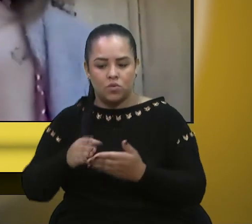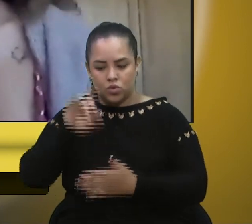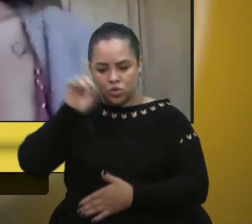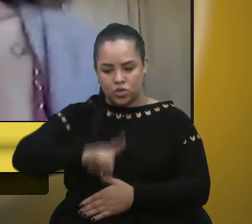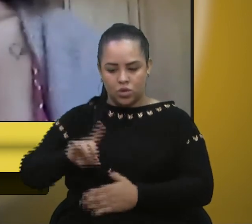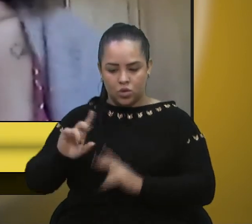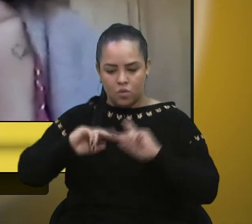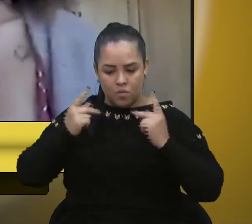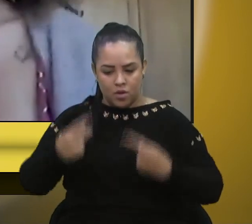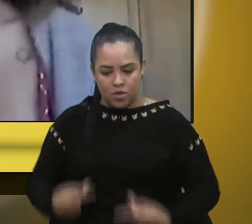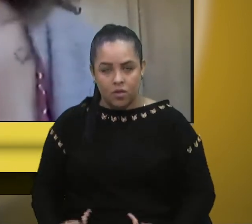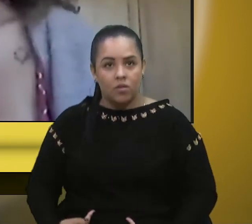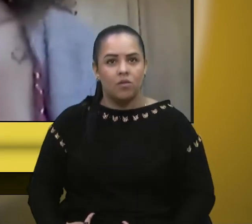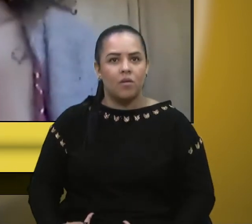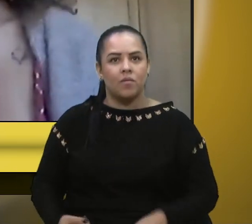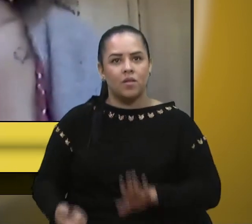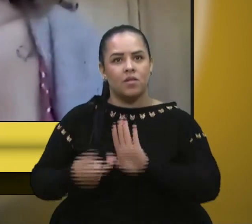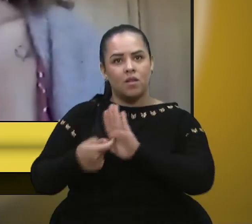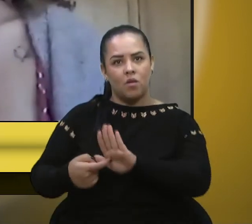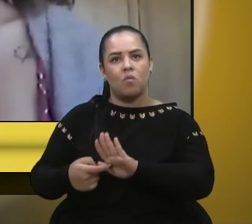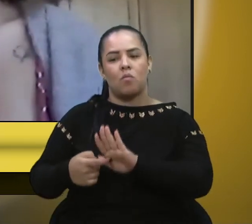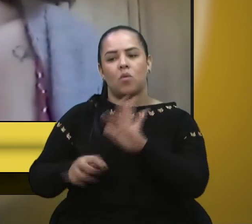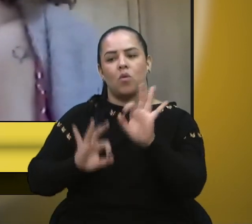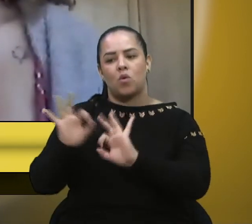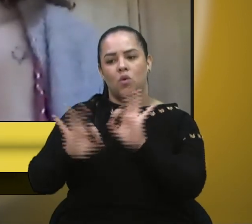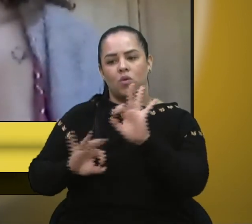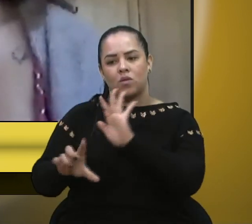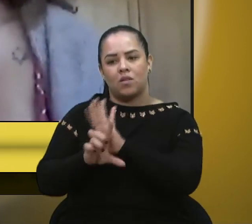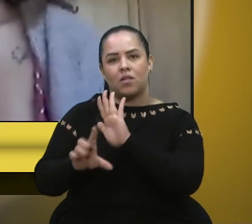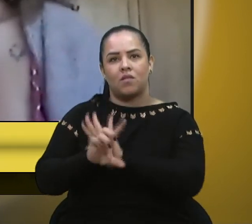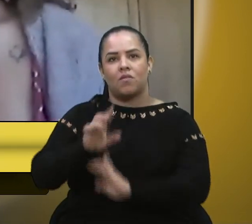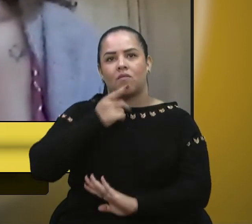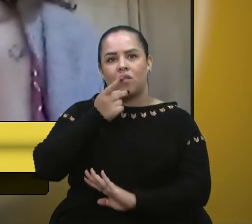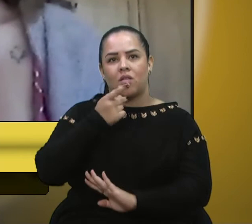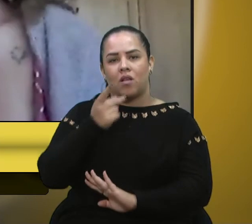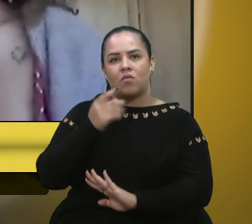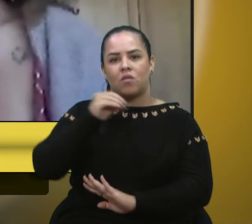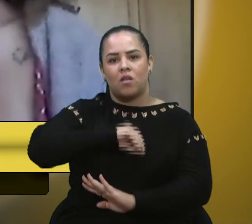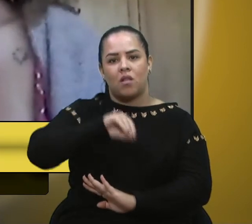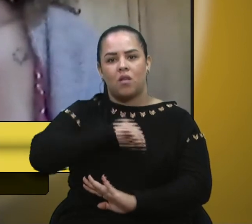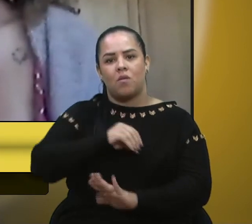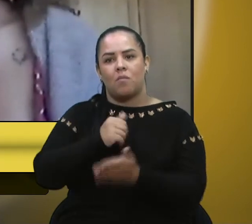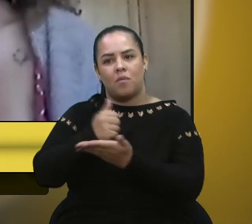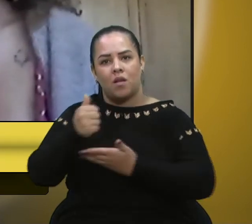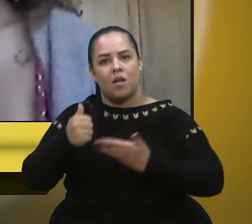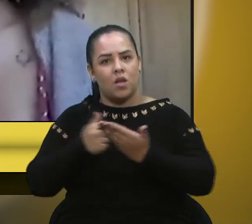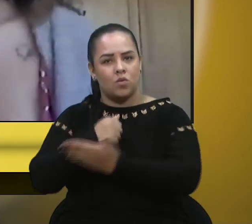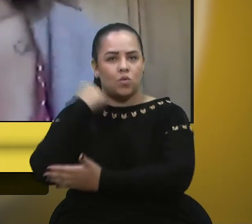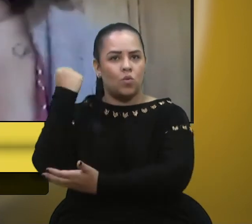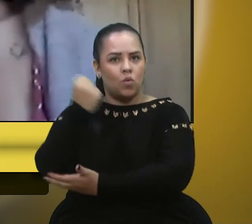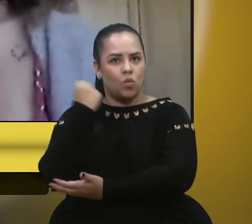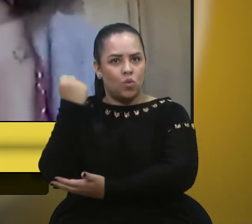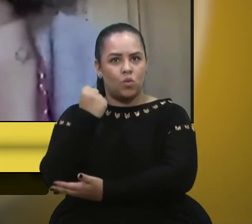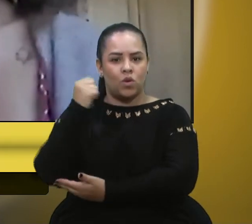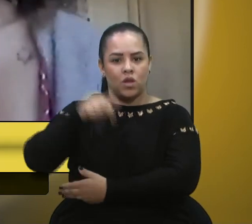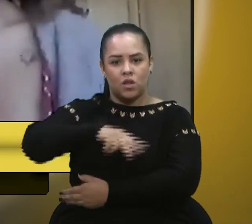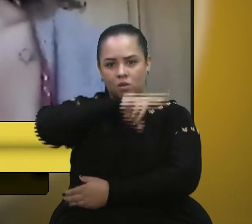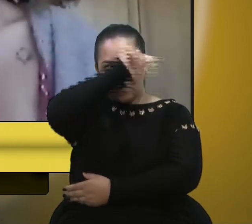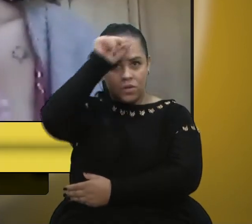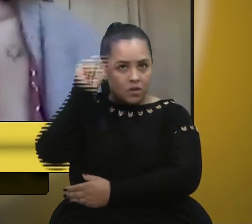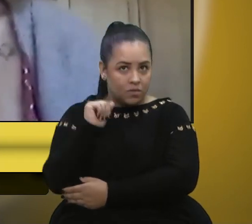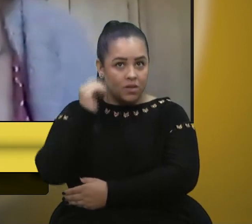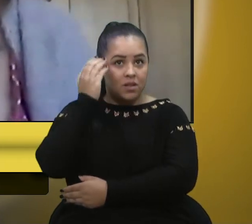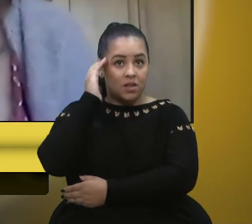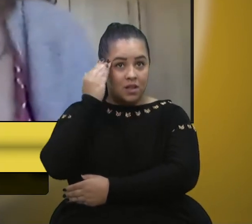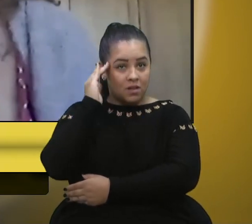Cidadania, apresentar um projeto de lei que vai tratar da renda básica emergencial para o nosso município, entendendo que essa